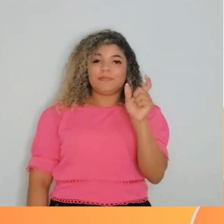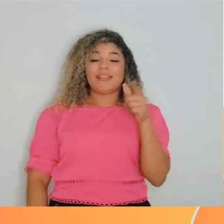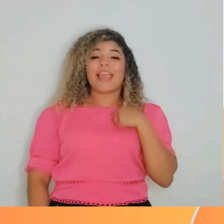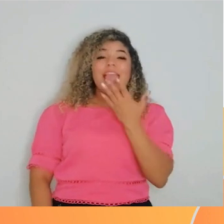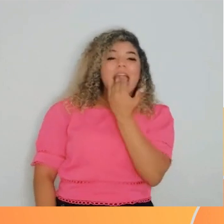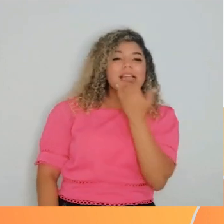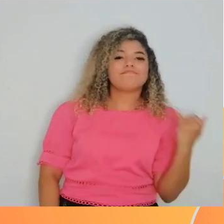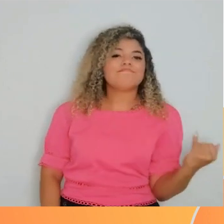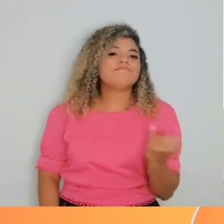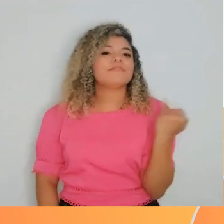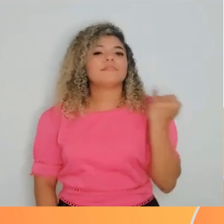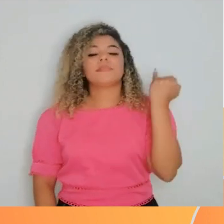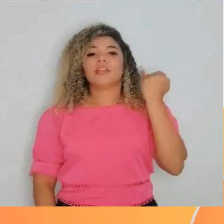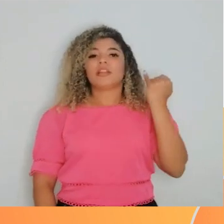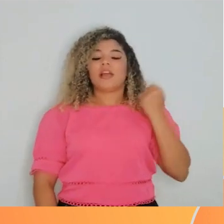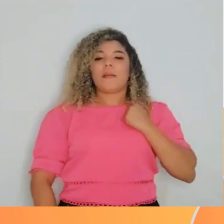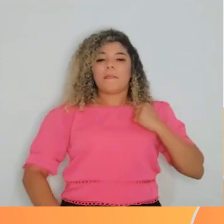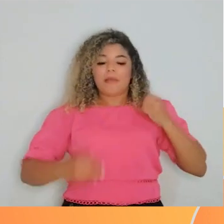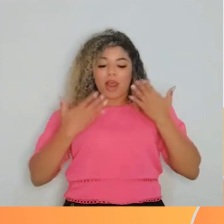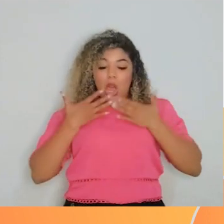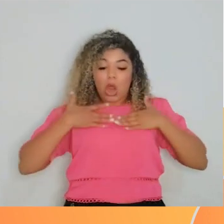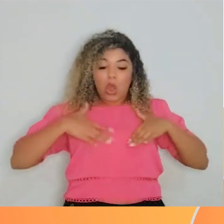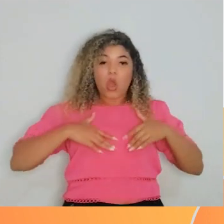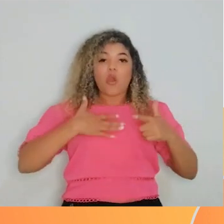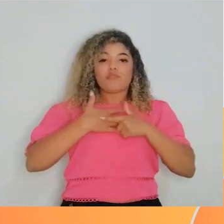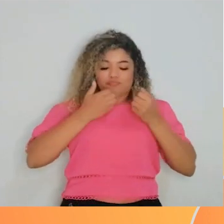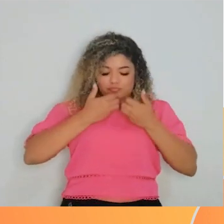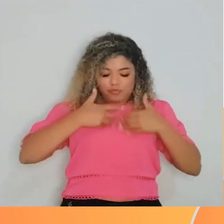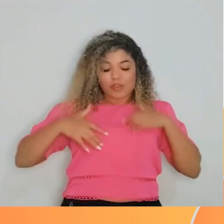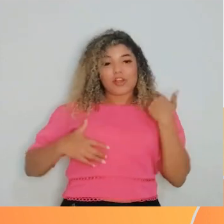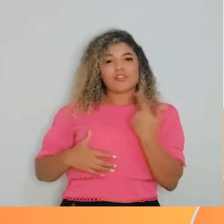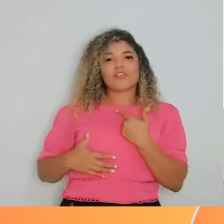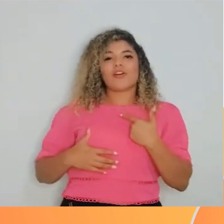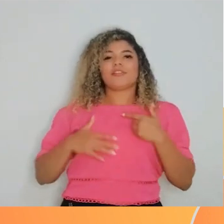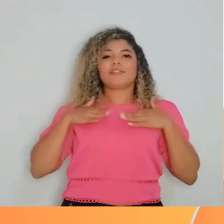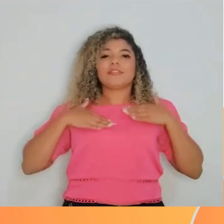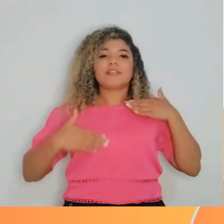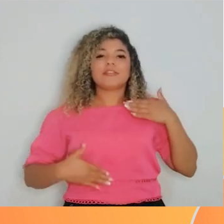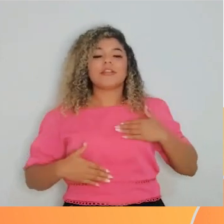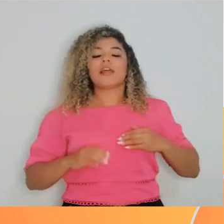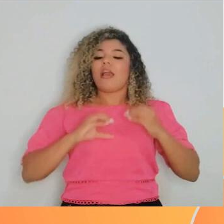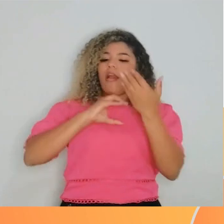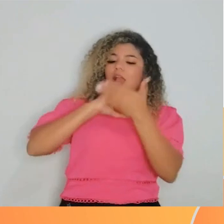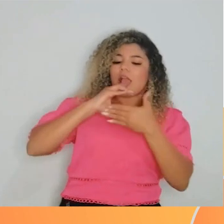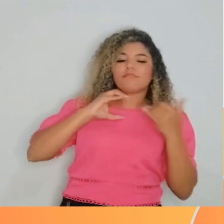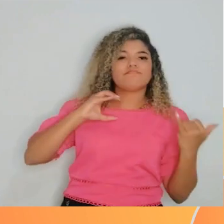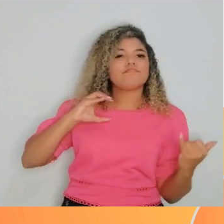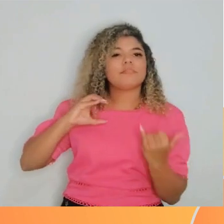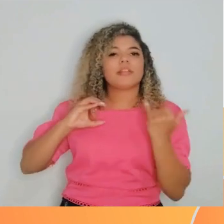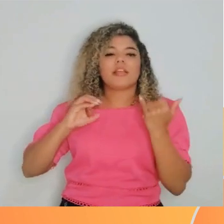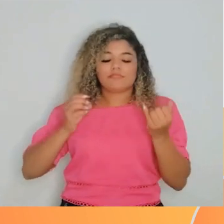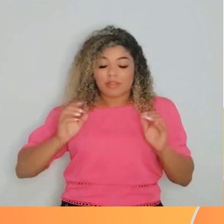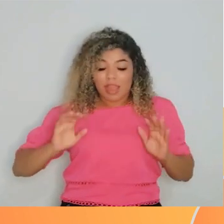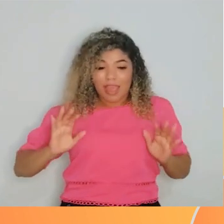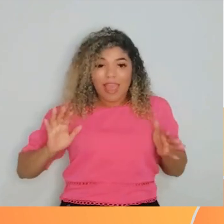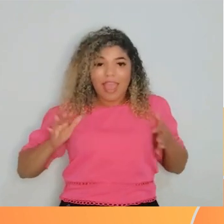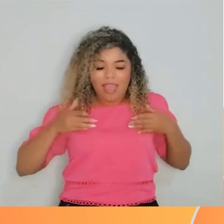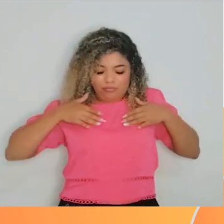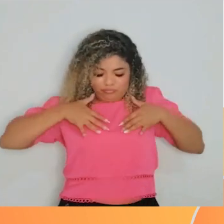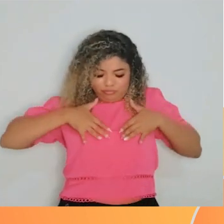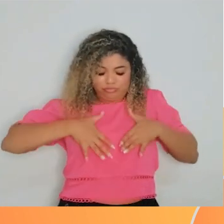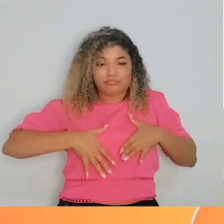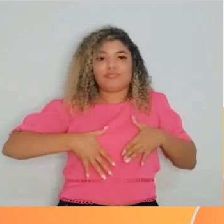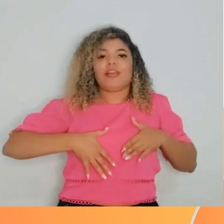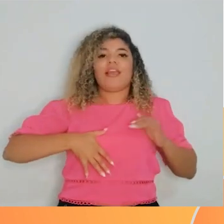Esses alimentos são extremamente importantes para o funcionamento do nosso organismo. Como eu disse para você, os carboidratos são extremamente importantes para a produção de energia no